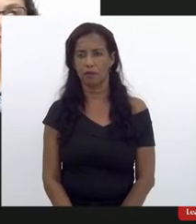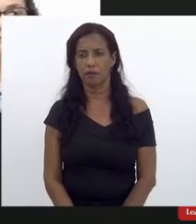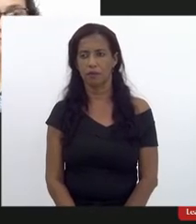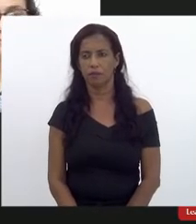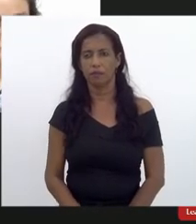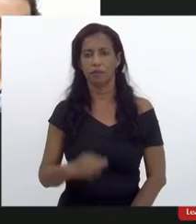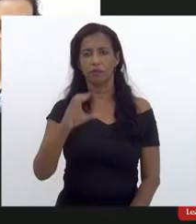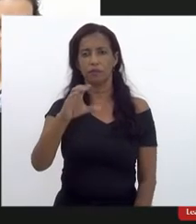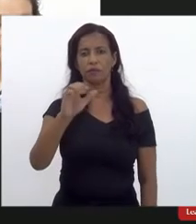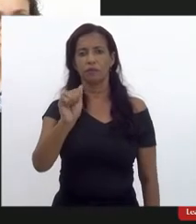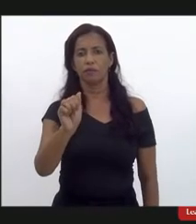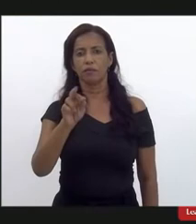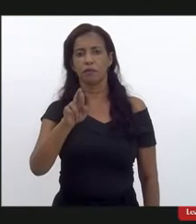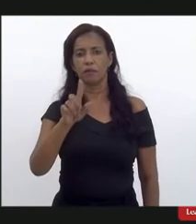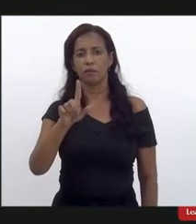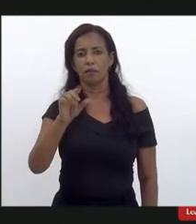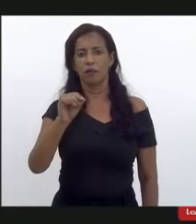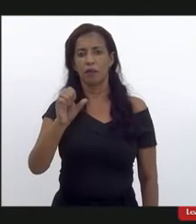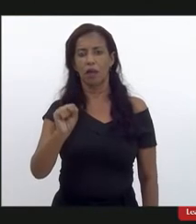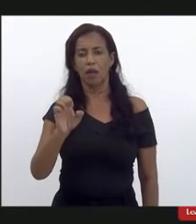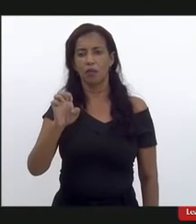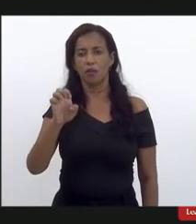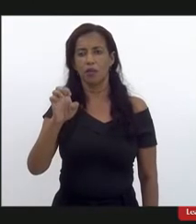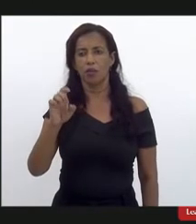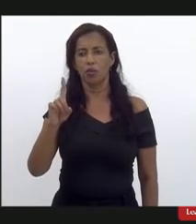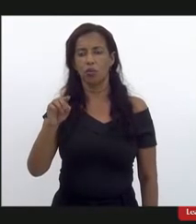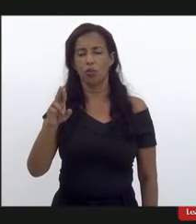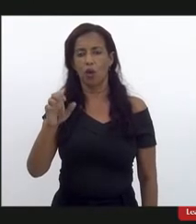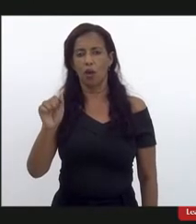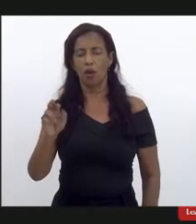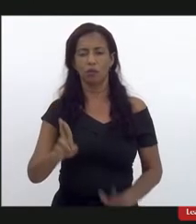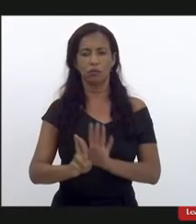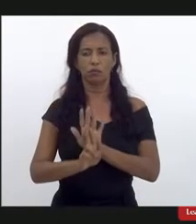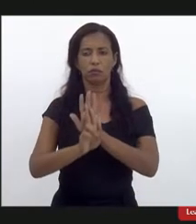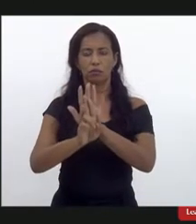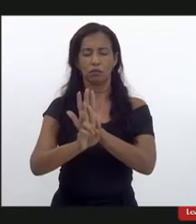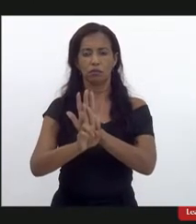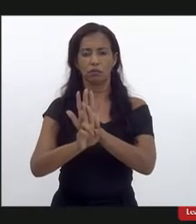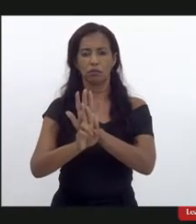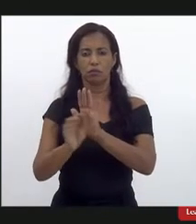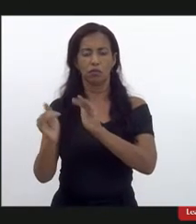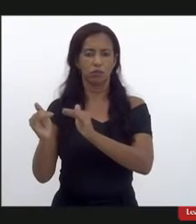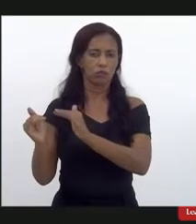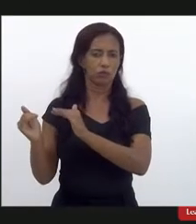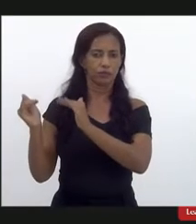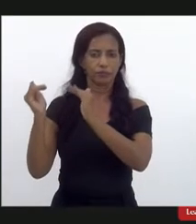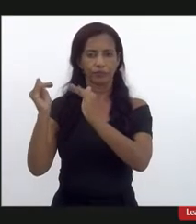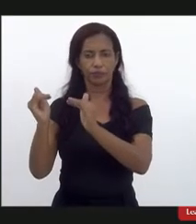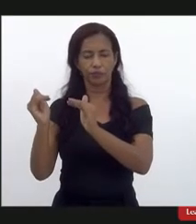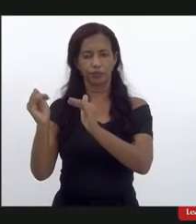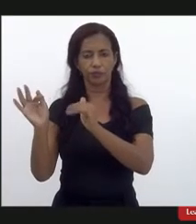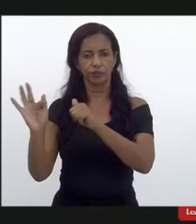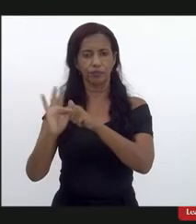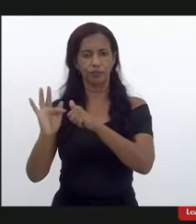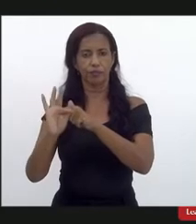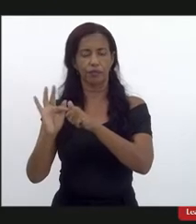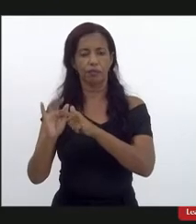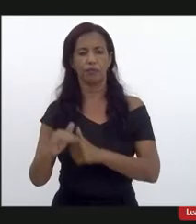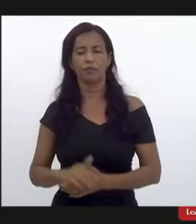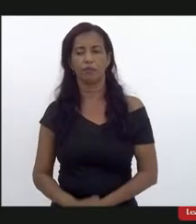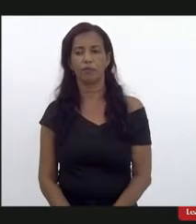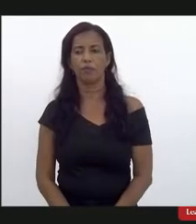O Carlos Eduardo Tato, da representação estudantil do ensino superior da FITEC, Centro Acadêmico do